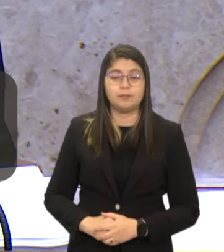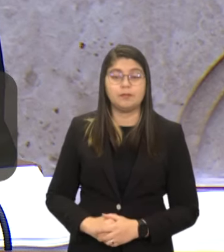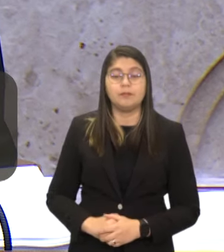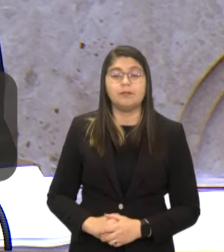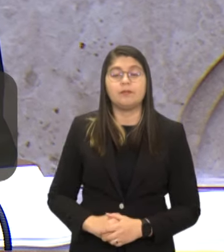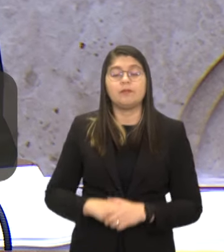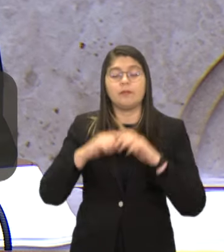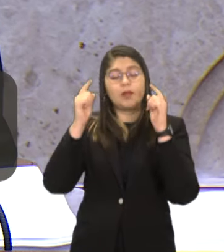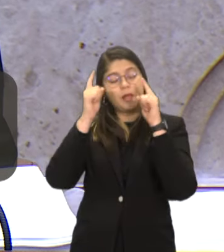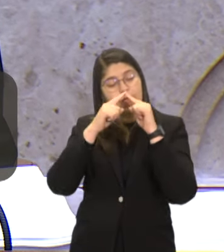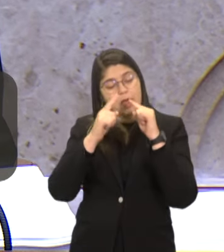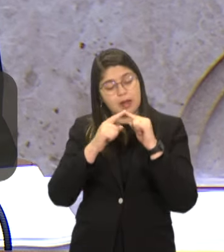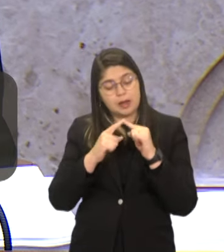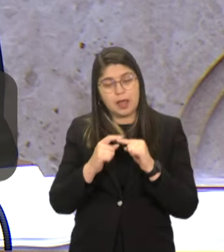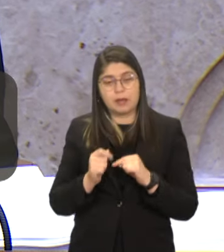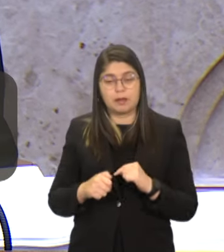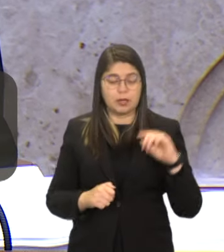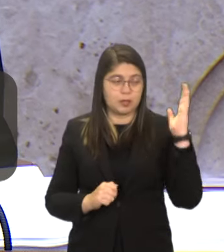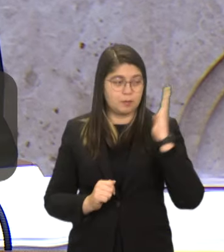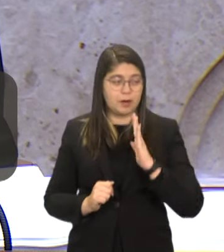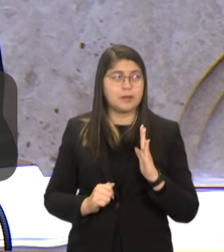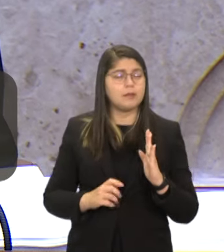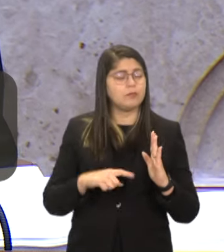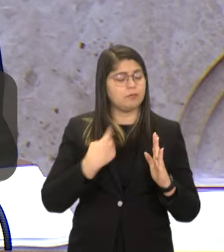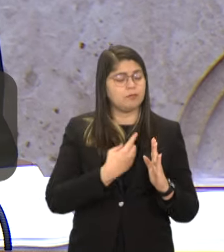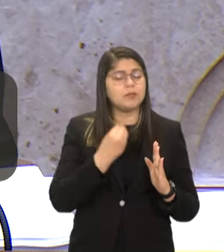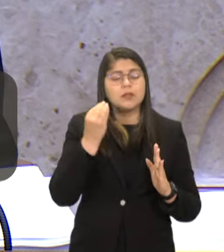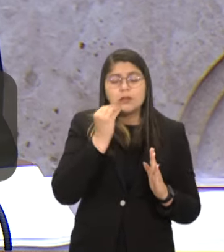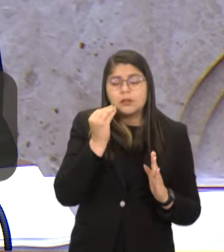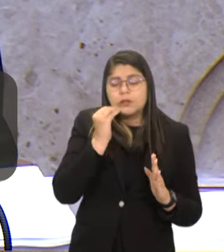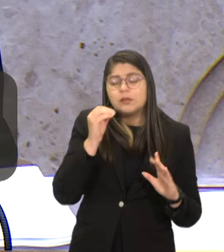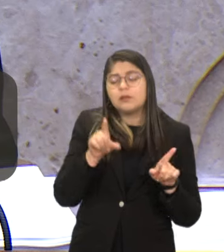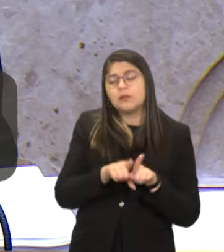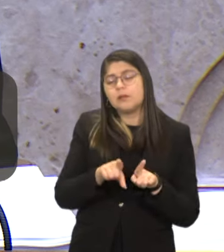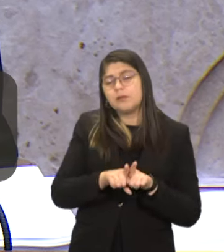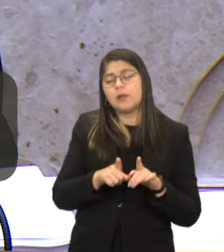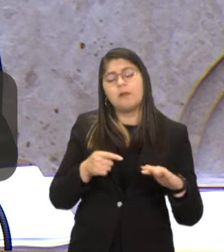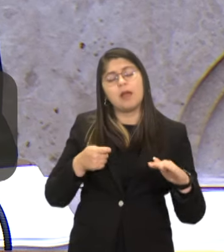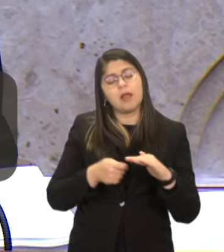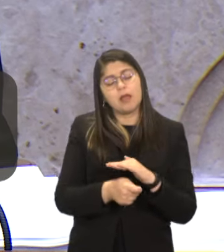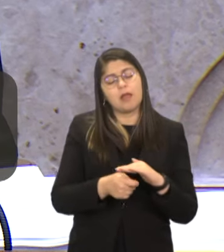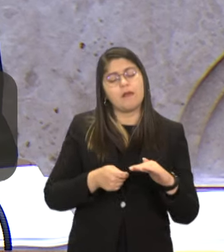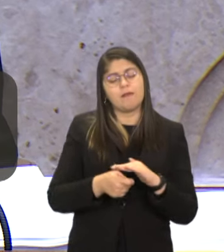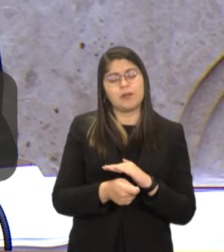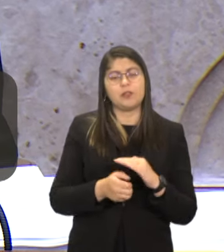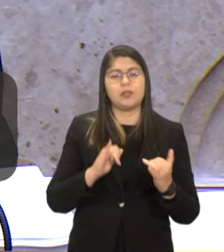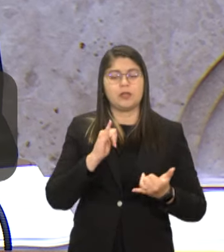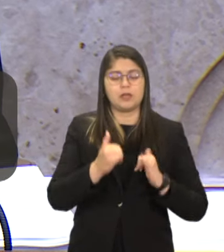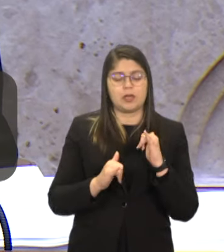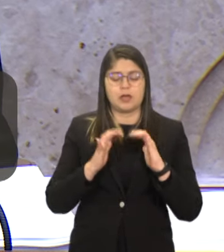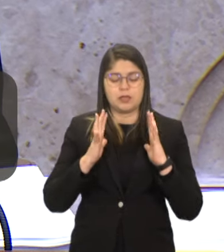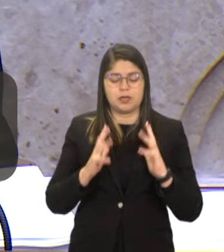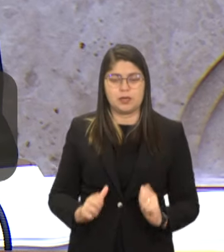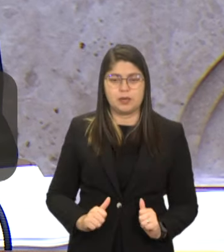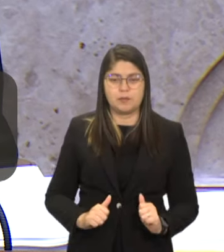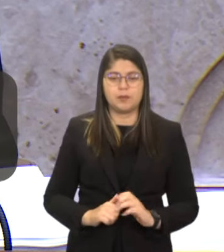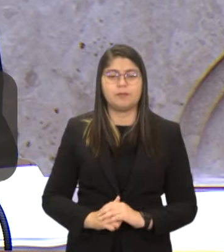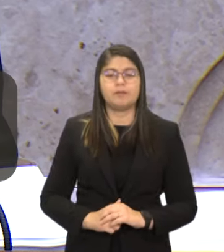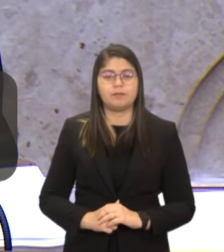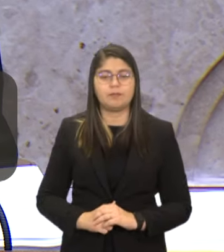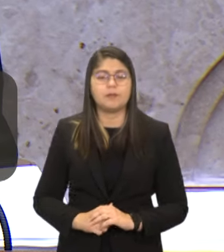alinhado com o que no Brasil nós temos procurado fazer de investir em energia renovável e fazer